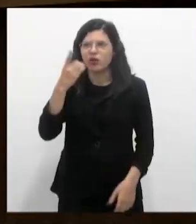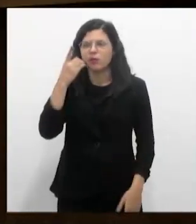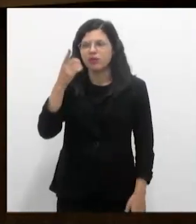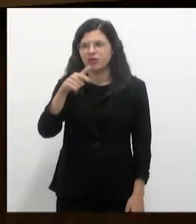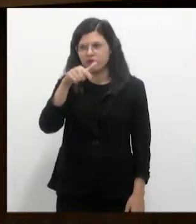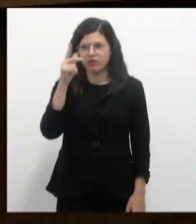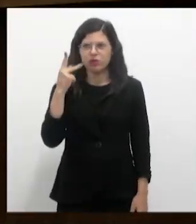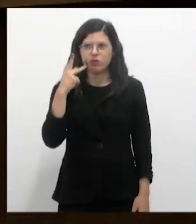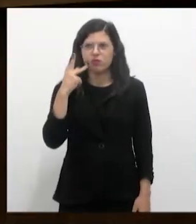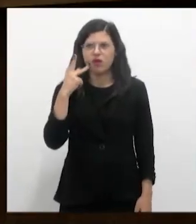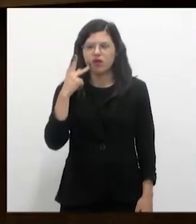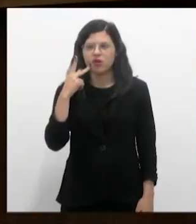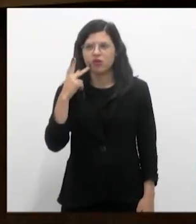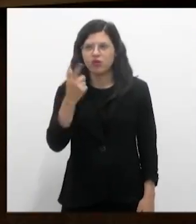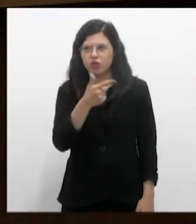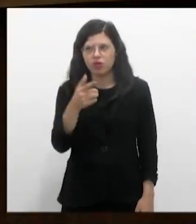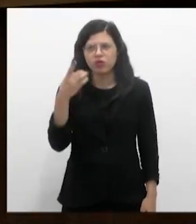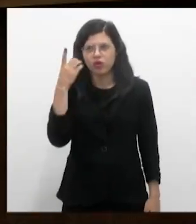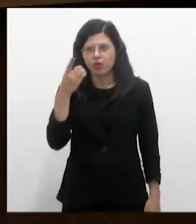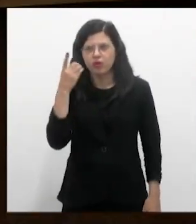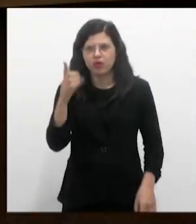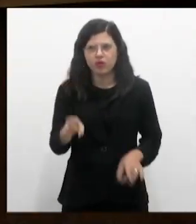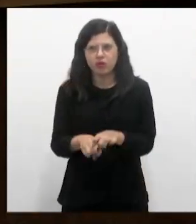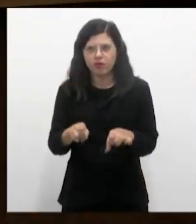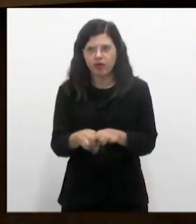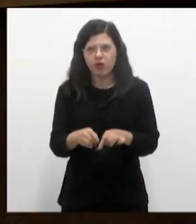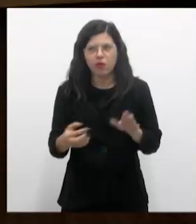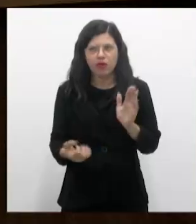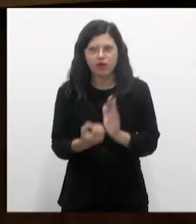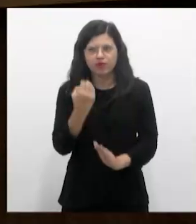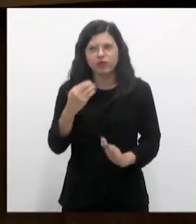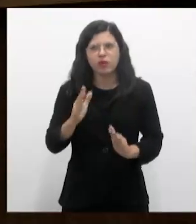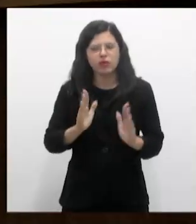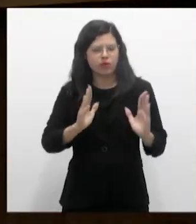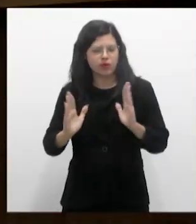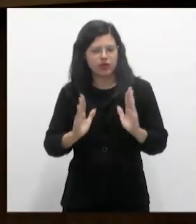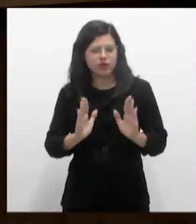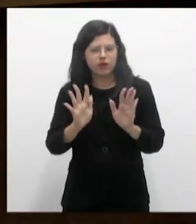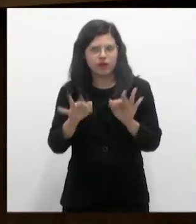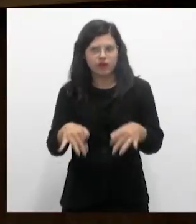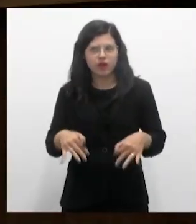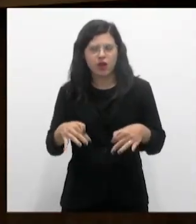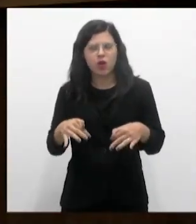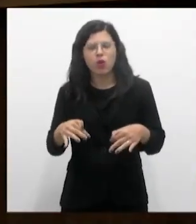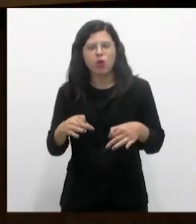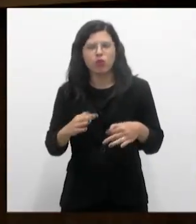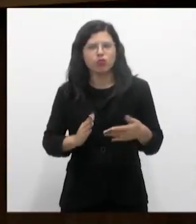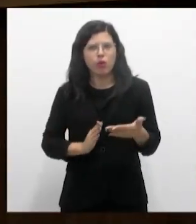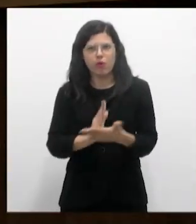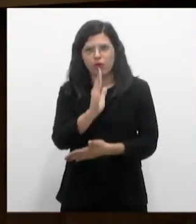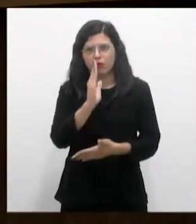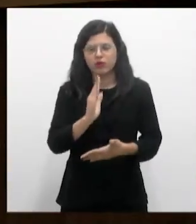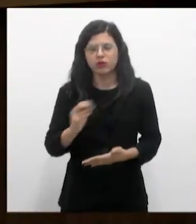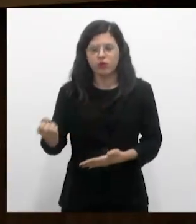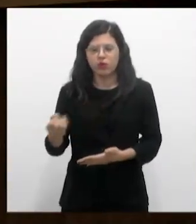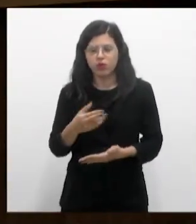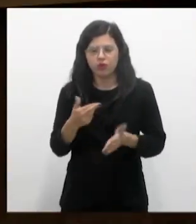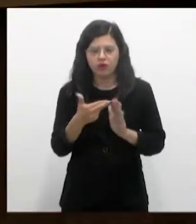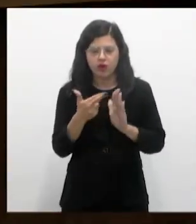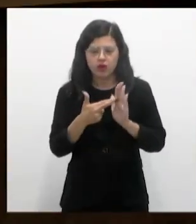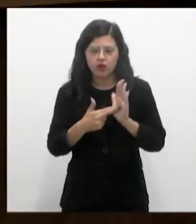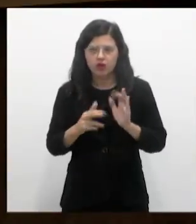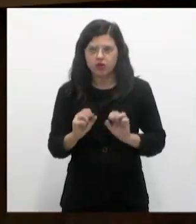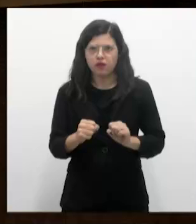como coautores, estamos na fase final da aprovação do novo Código de Defesa Animal, que, entre